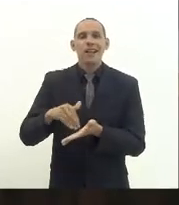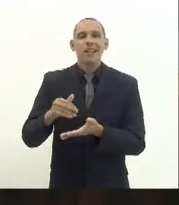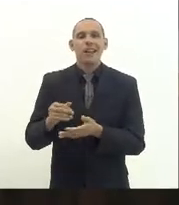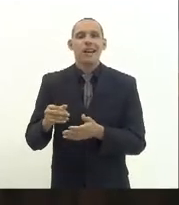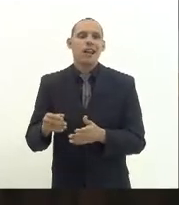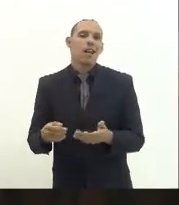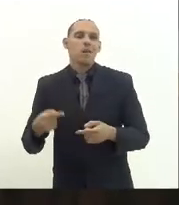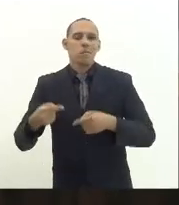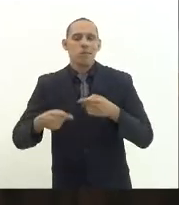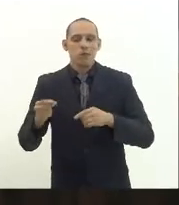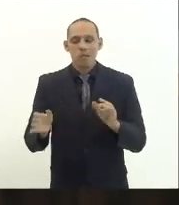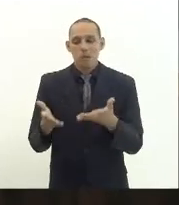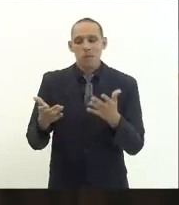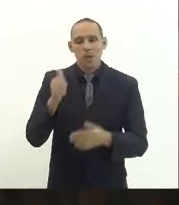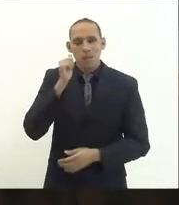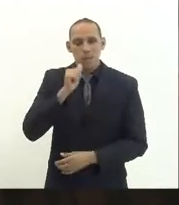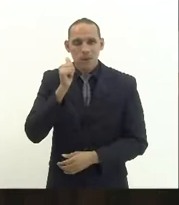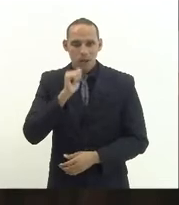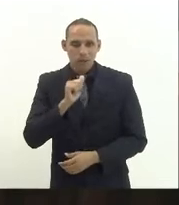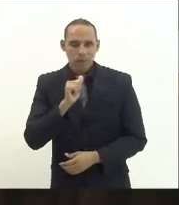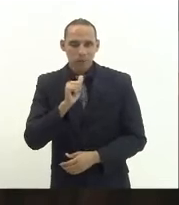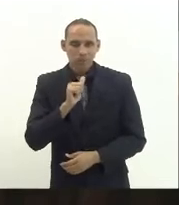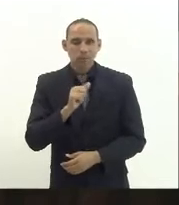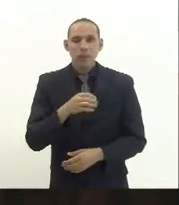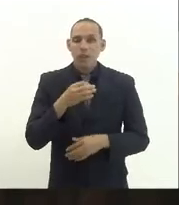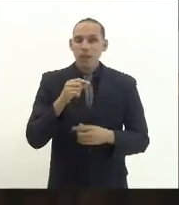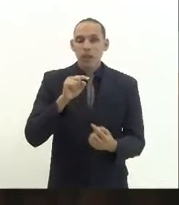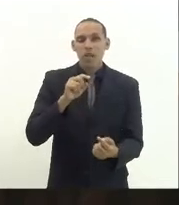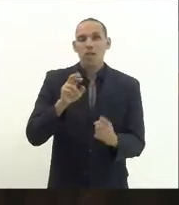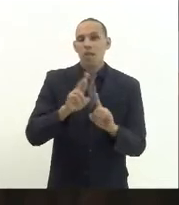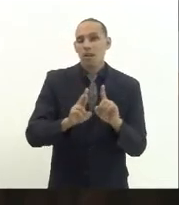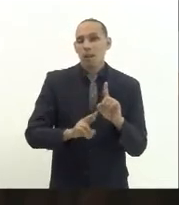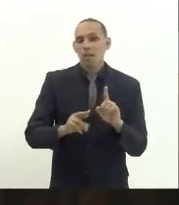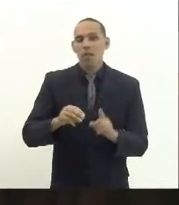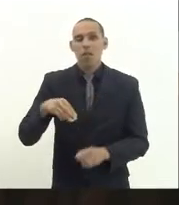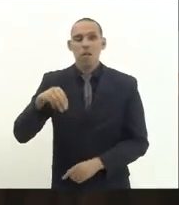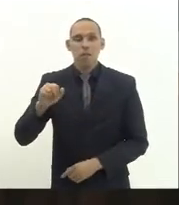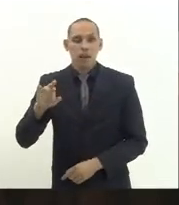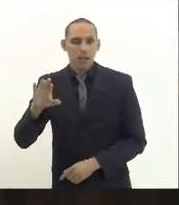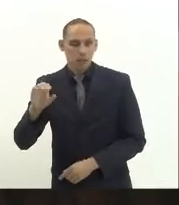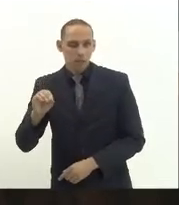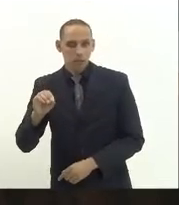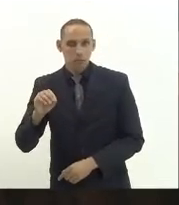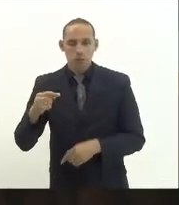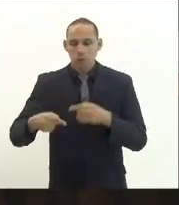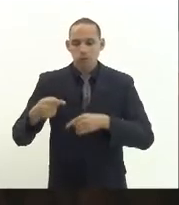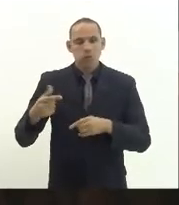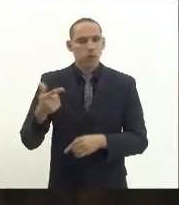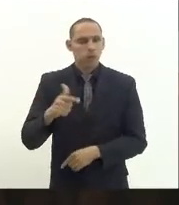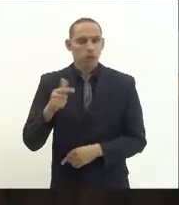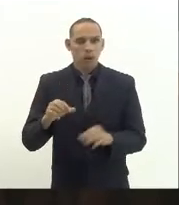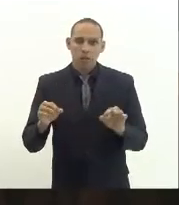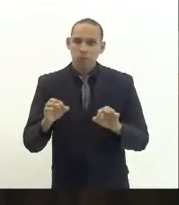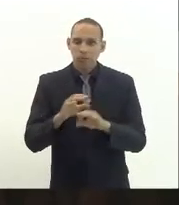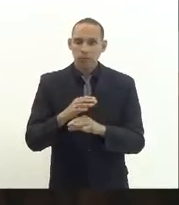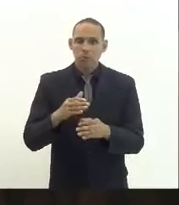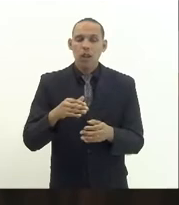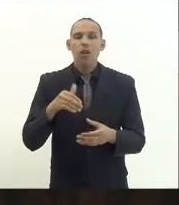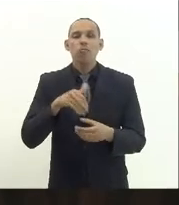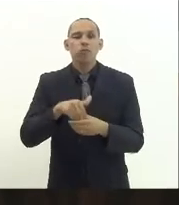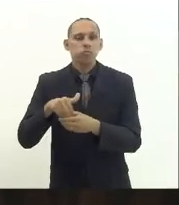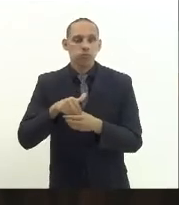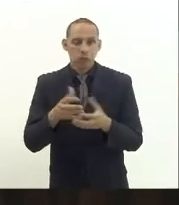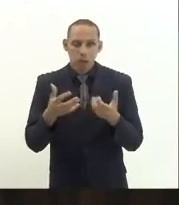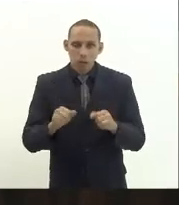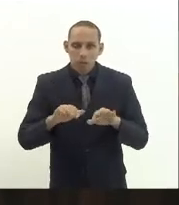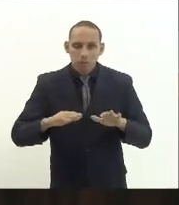Parece a comissão de normas internas e proposições externas favorável relator deputado mas canela em construção à venda em Feira discute EA depressão em votação